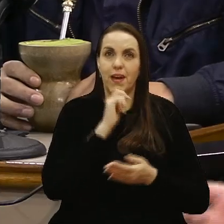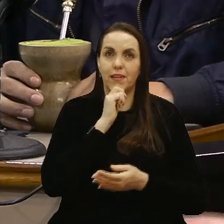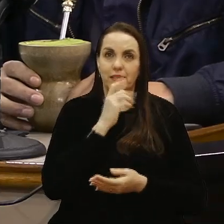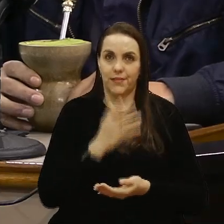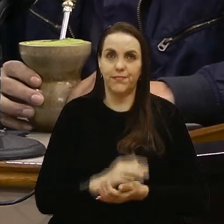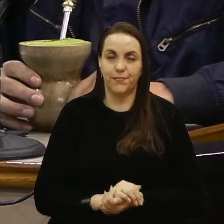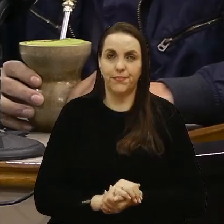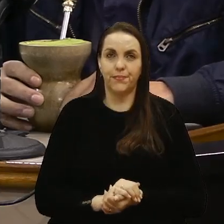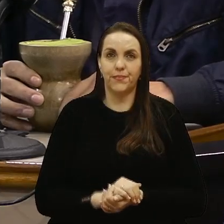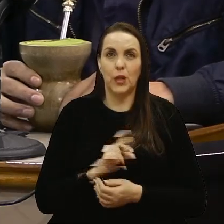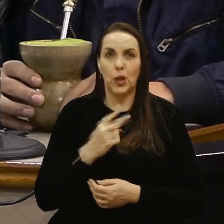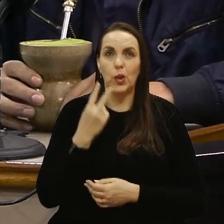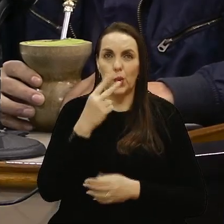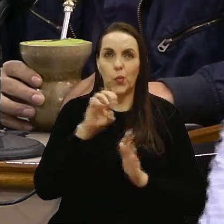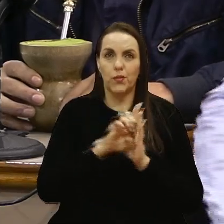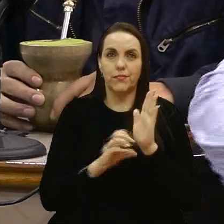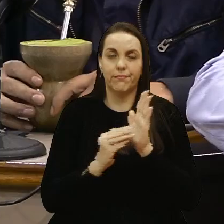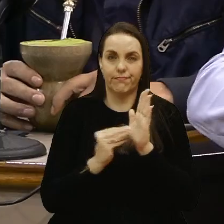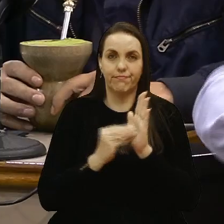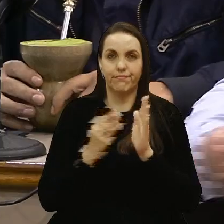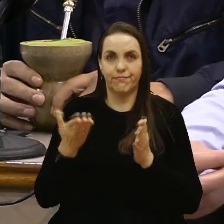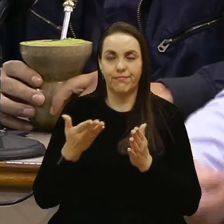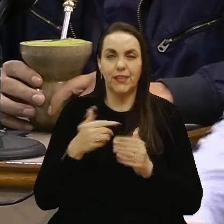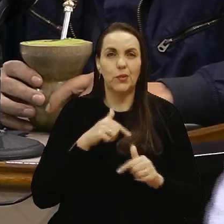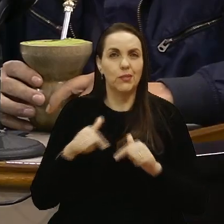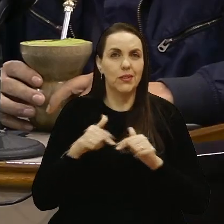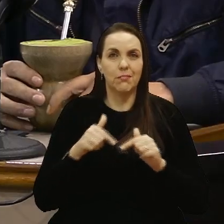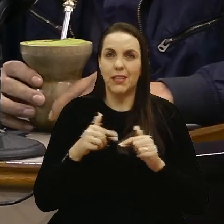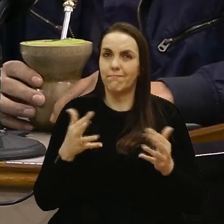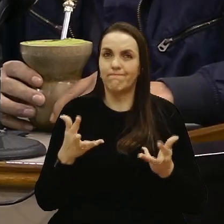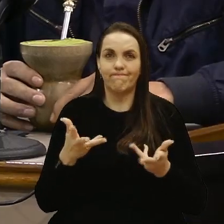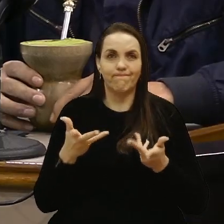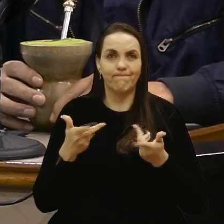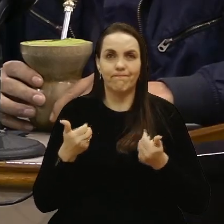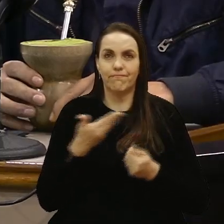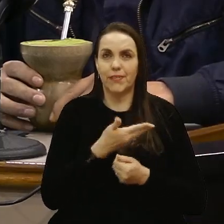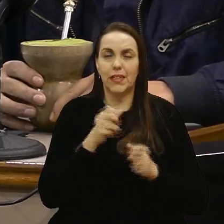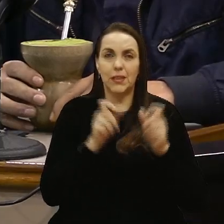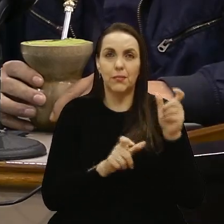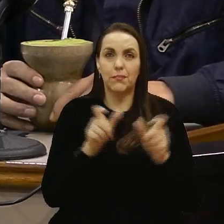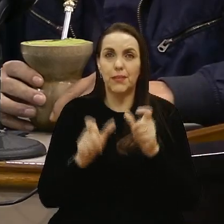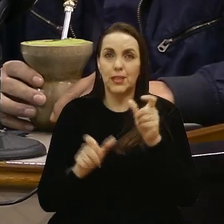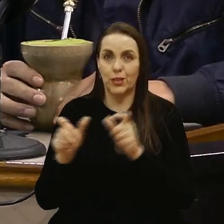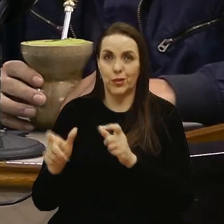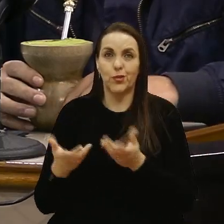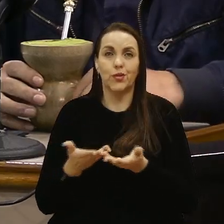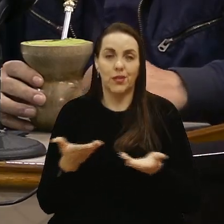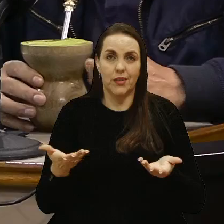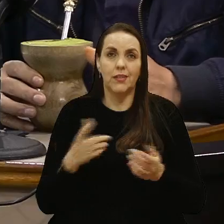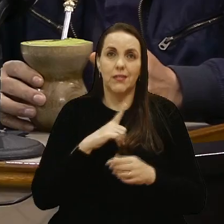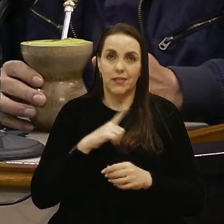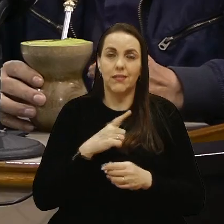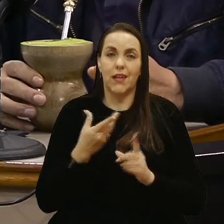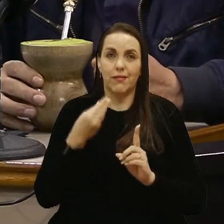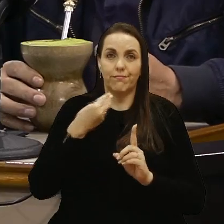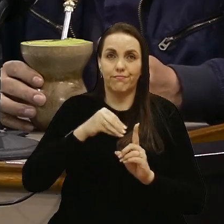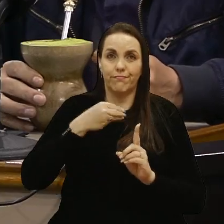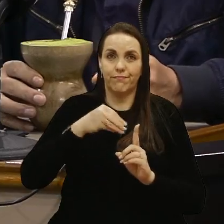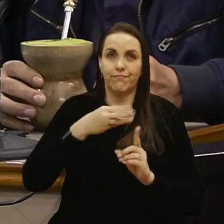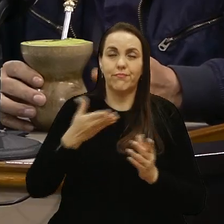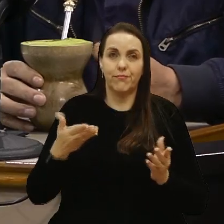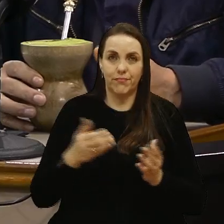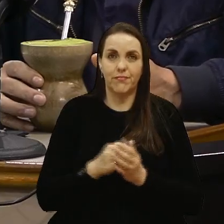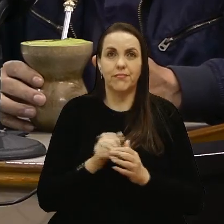menos 2 emendas parlamentares têm um trabalho fantástico em torno das pessoas em situação de vulnerabilidade,